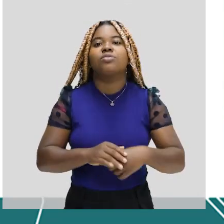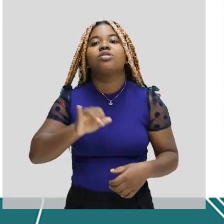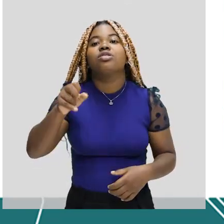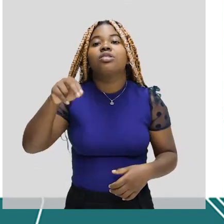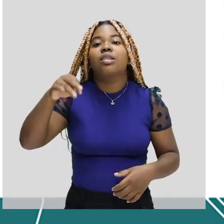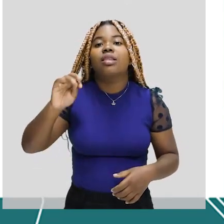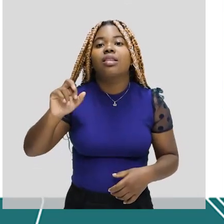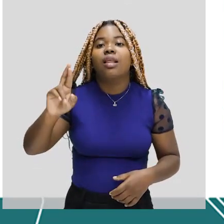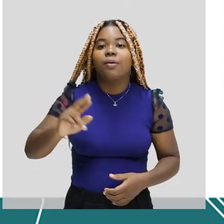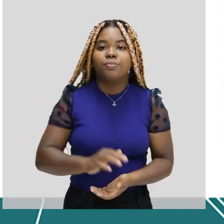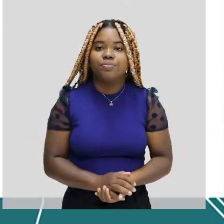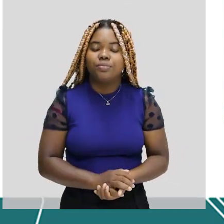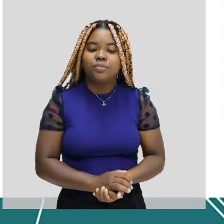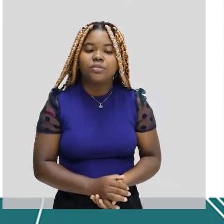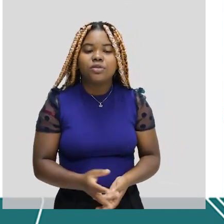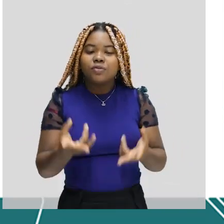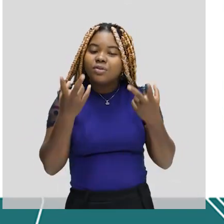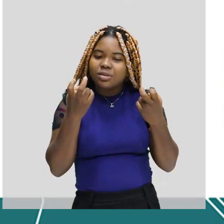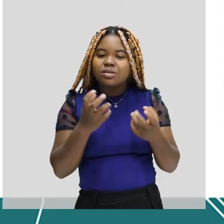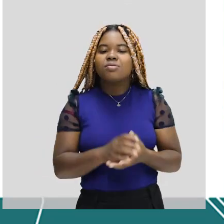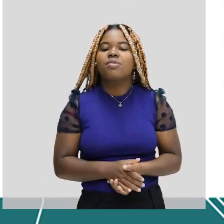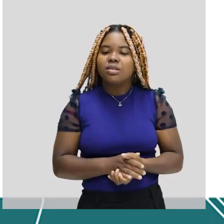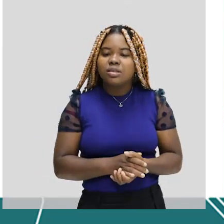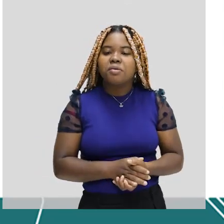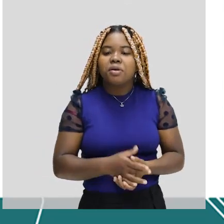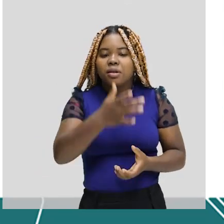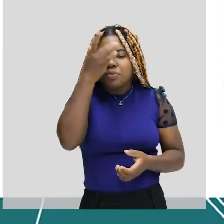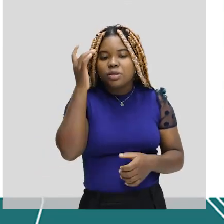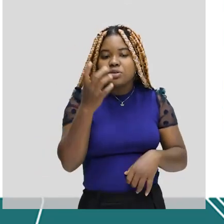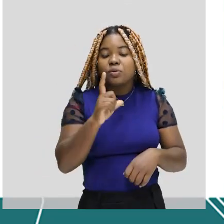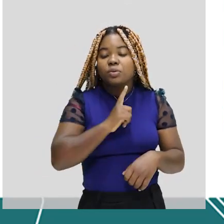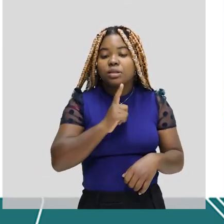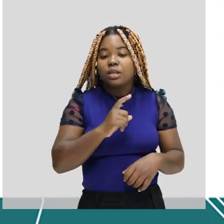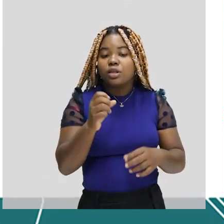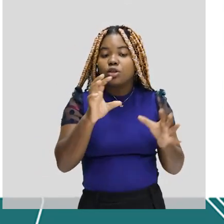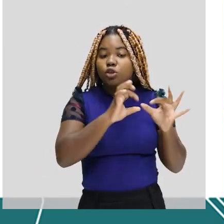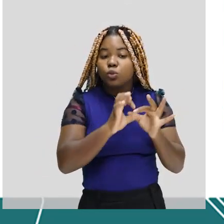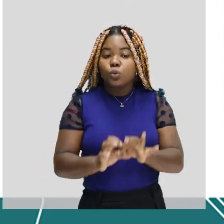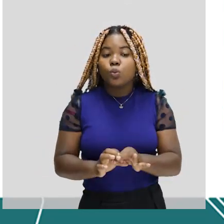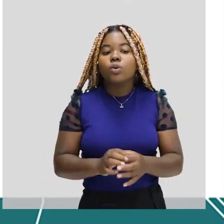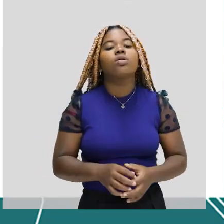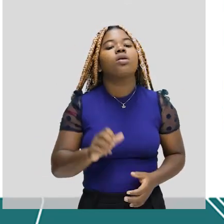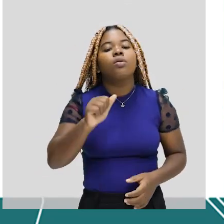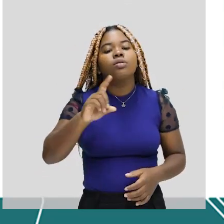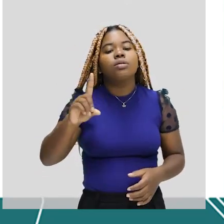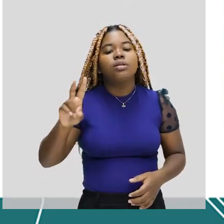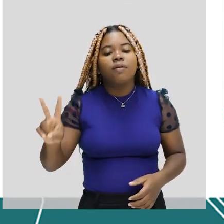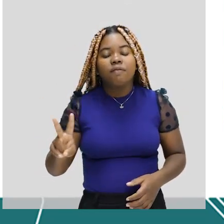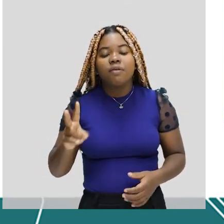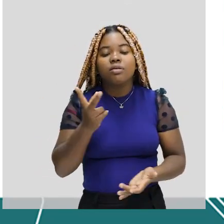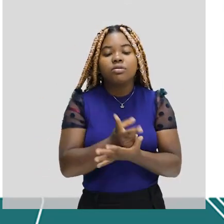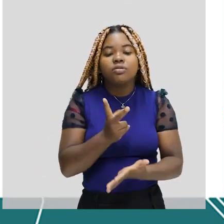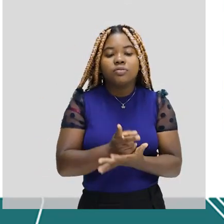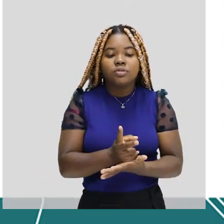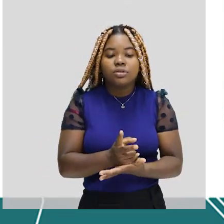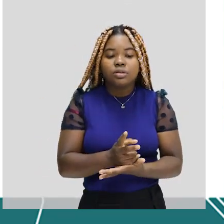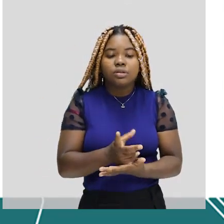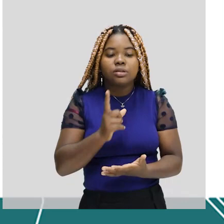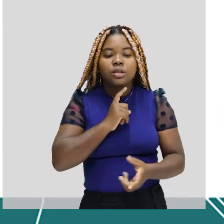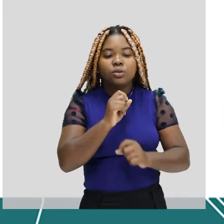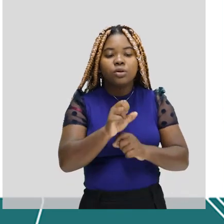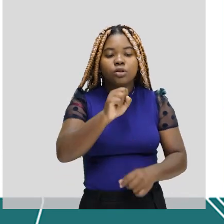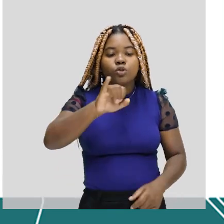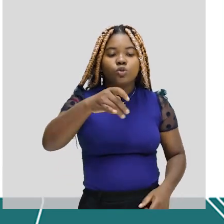a ação que aquele sujeito pratica em um contexto, tá? Os advérbios de frequência normalmente aparecem entre o